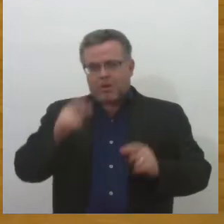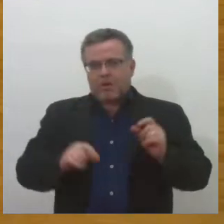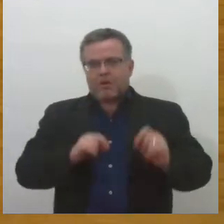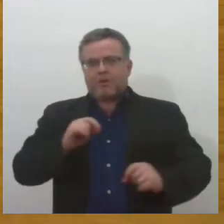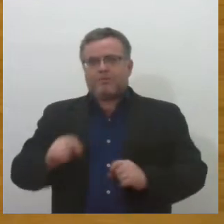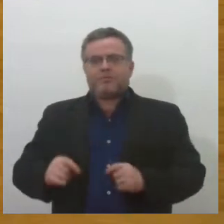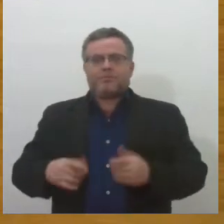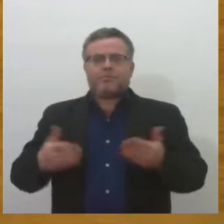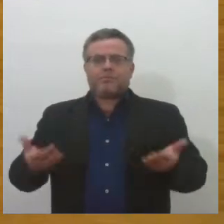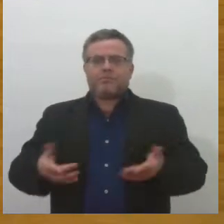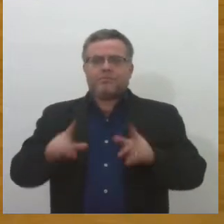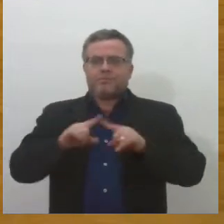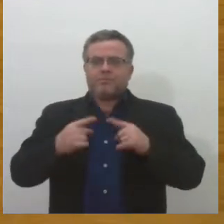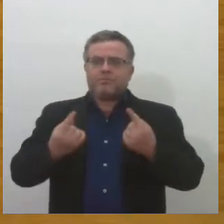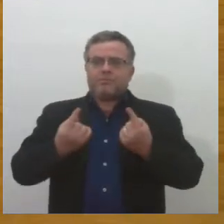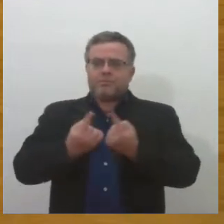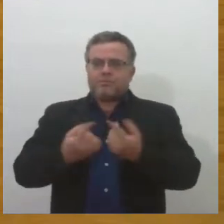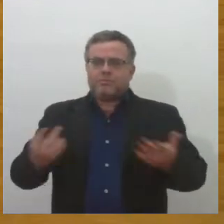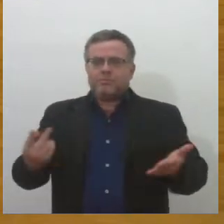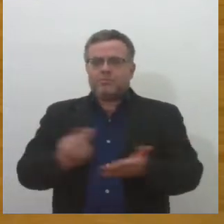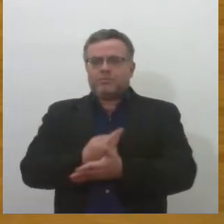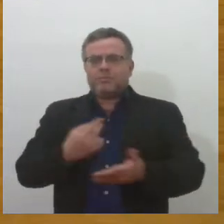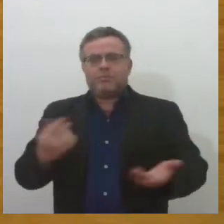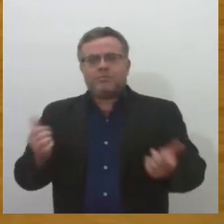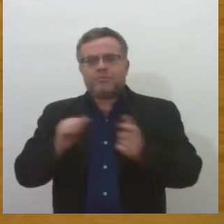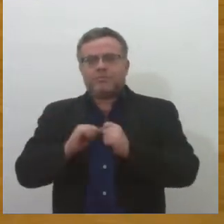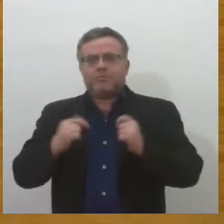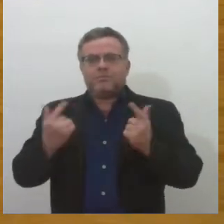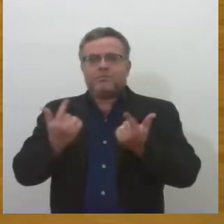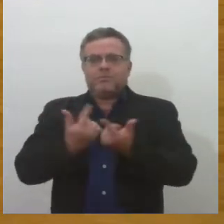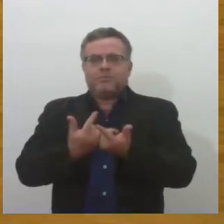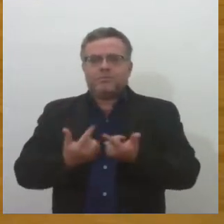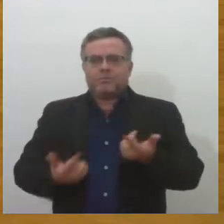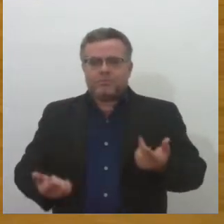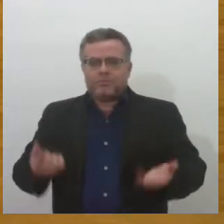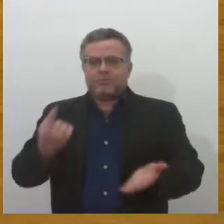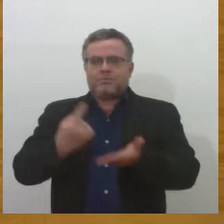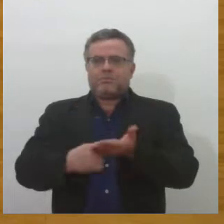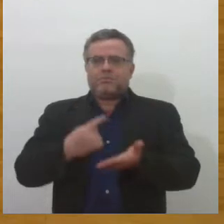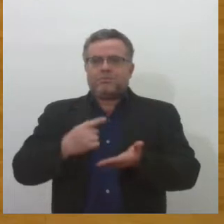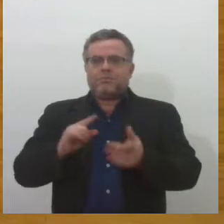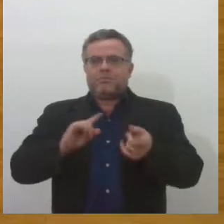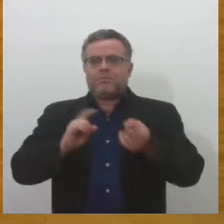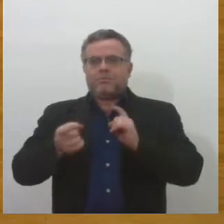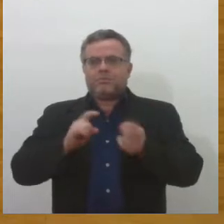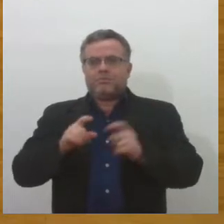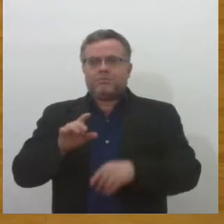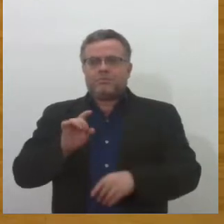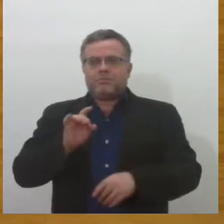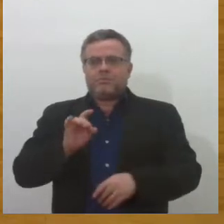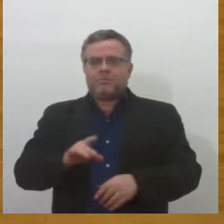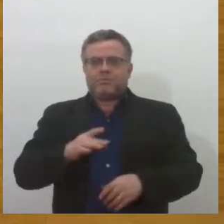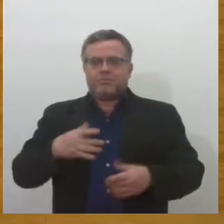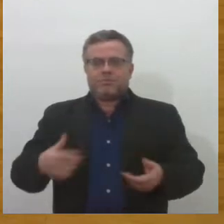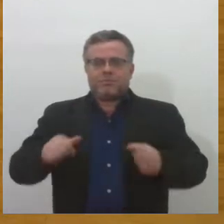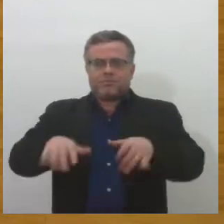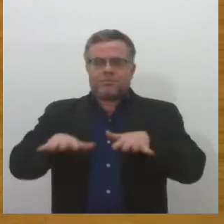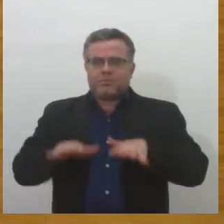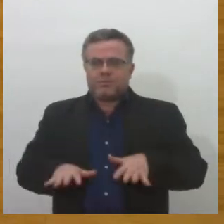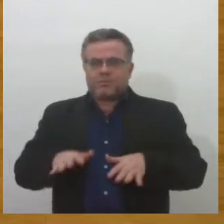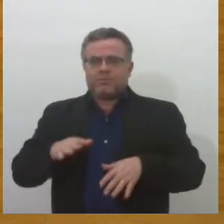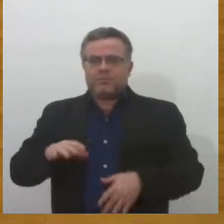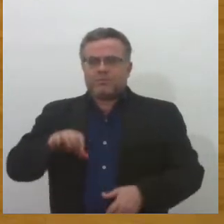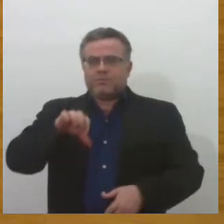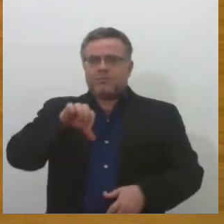hoje a sessão plenária aqui na leva ela foi marcada pela realização do pequeno expediente no plenário onde